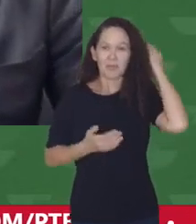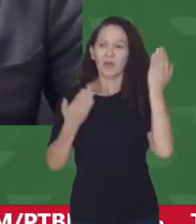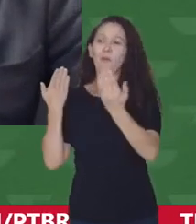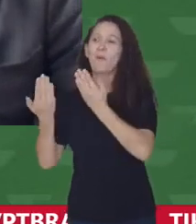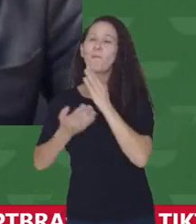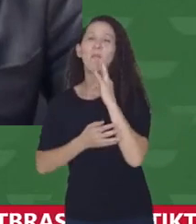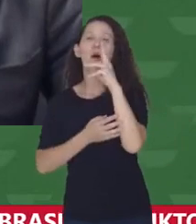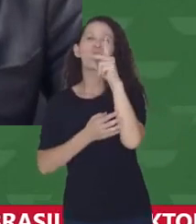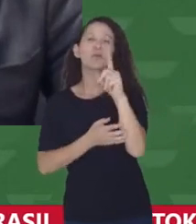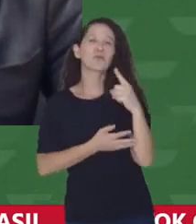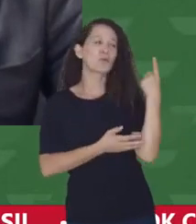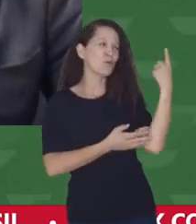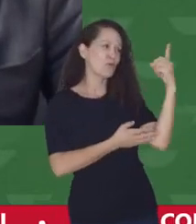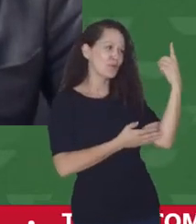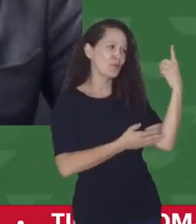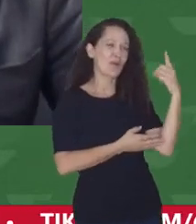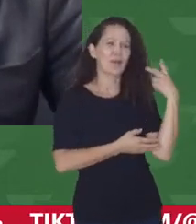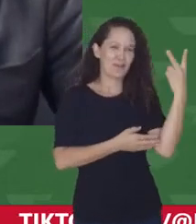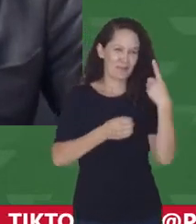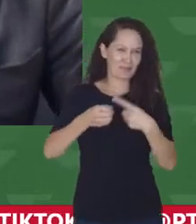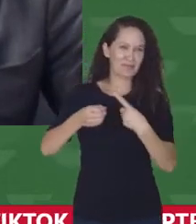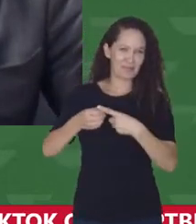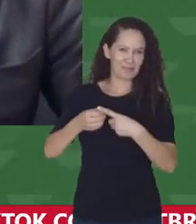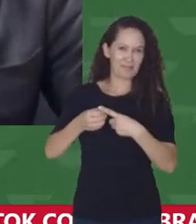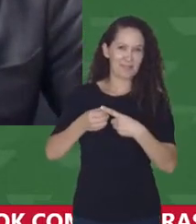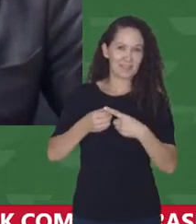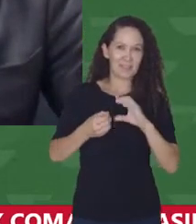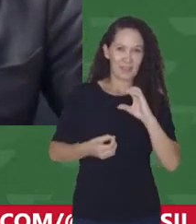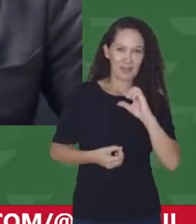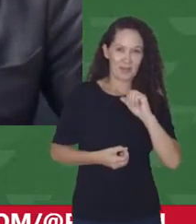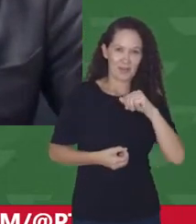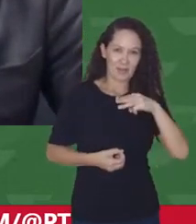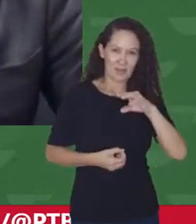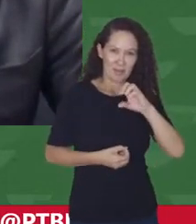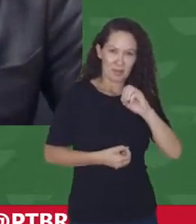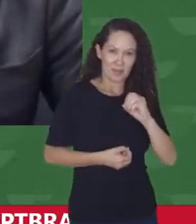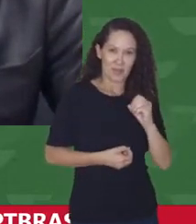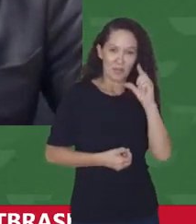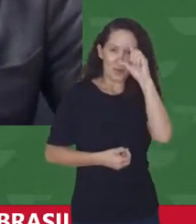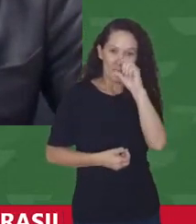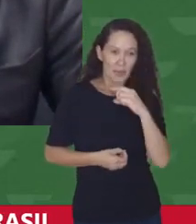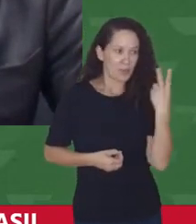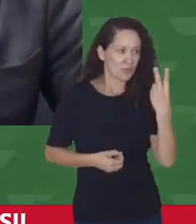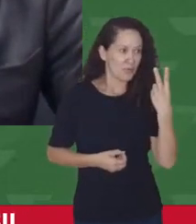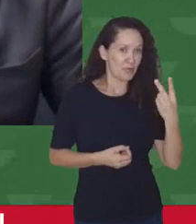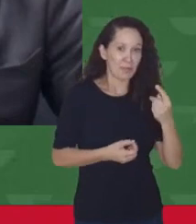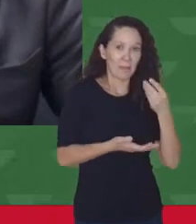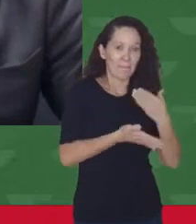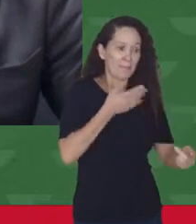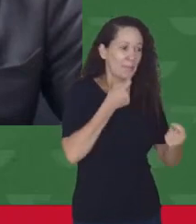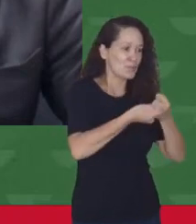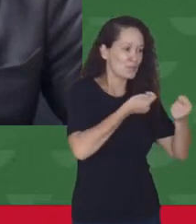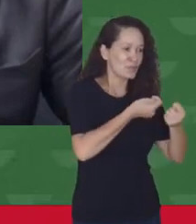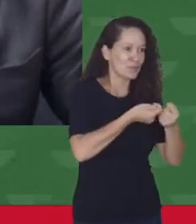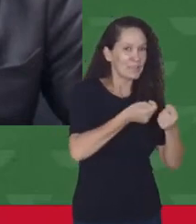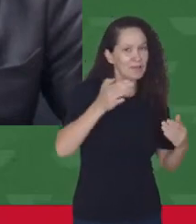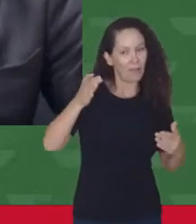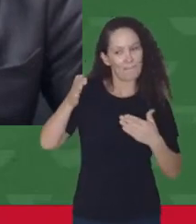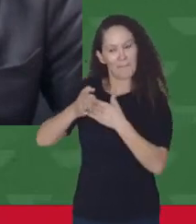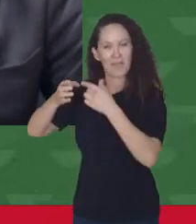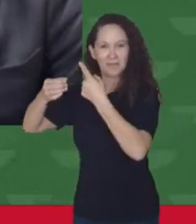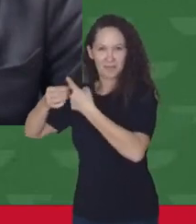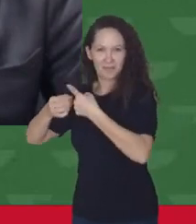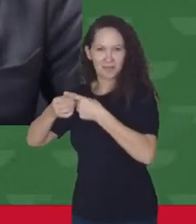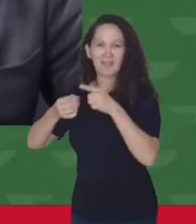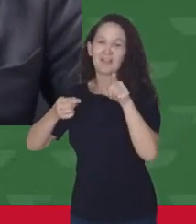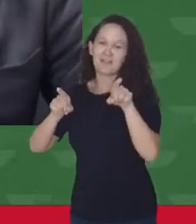o preço do combustível. Então, o câmbio desvaloriza porque você perdeu o controle sobre o câmbio. Isso tem impacto no preço do combustível. E